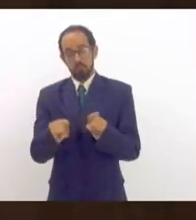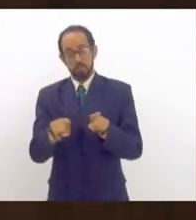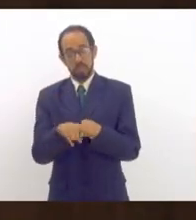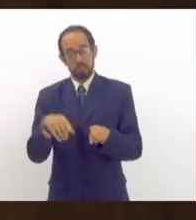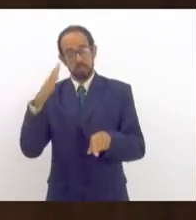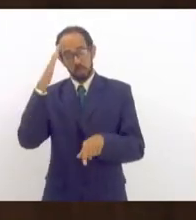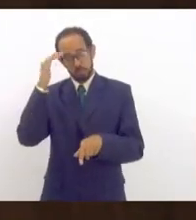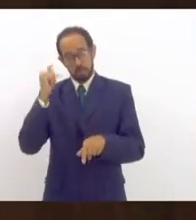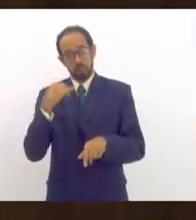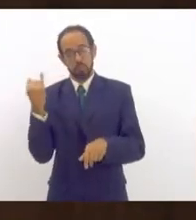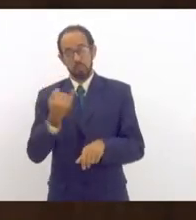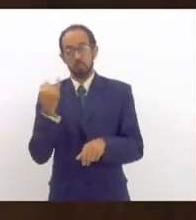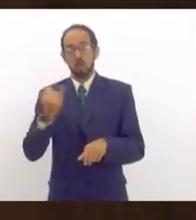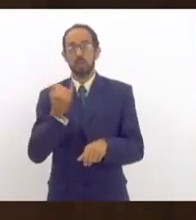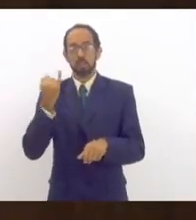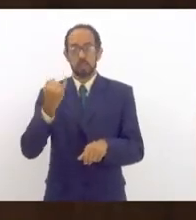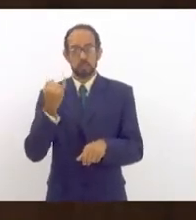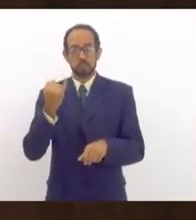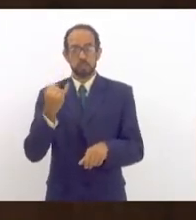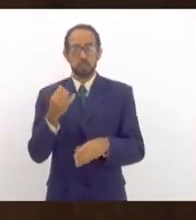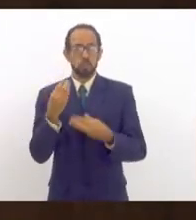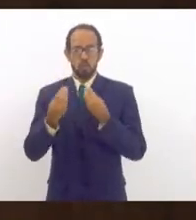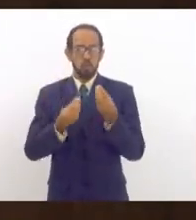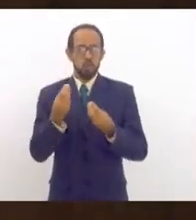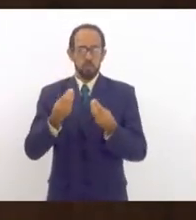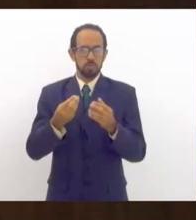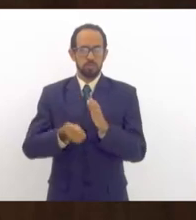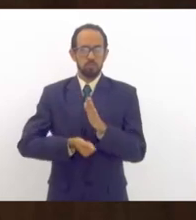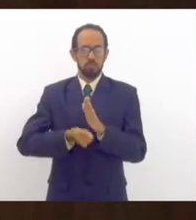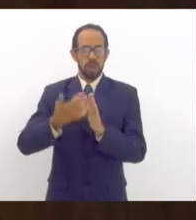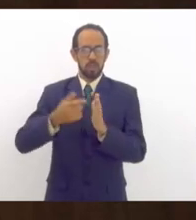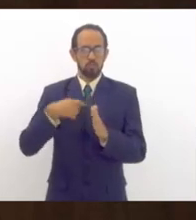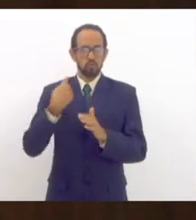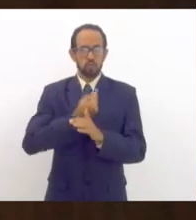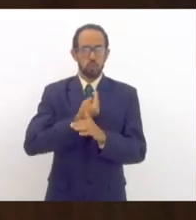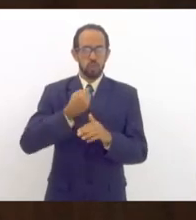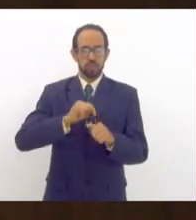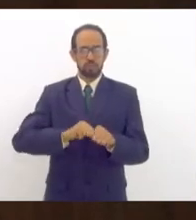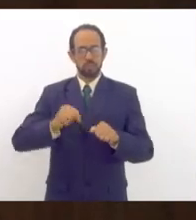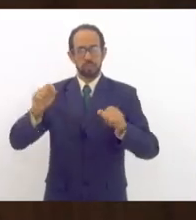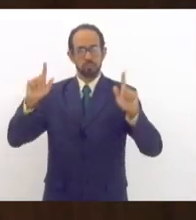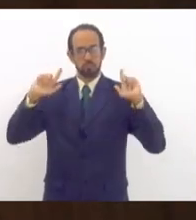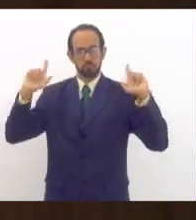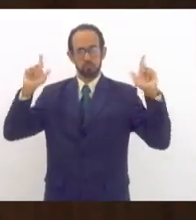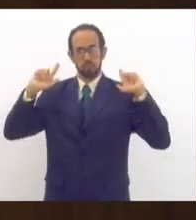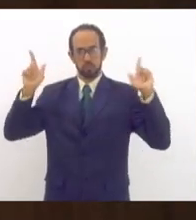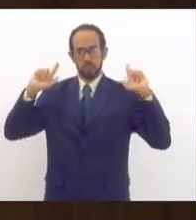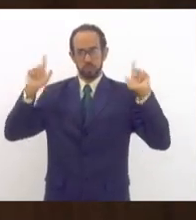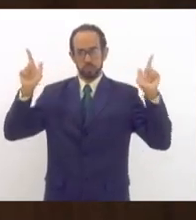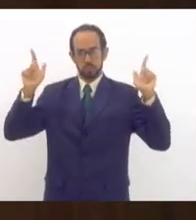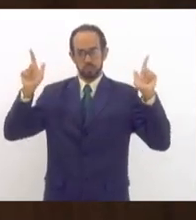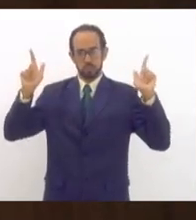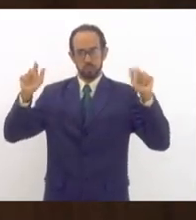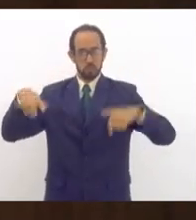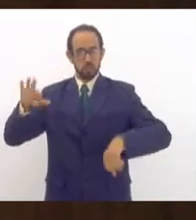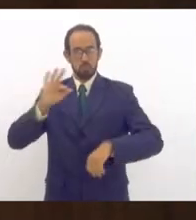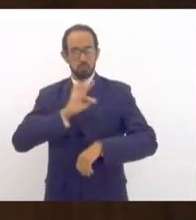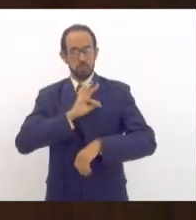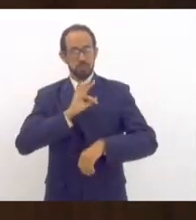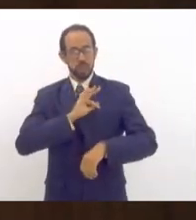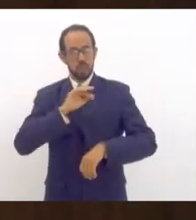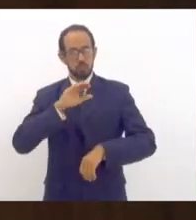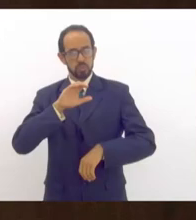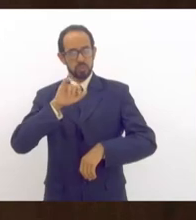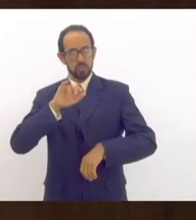quanto foi importante Enquanto muitos de nós estávamos nos blocos nos divertindo os policiais civis